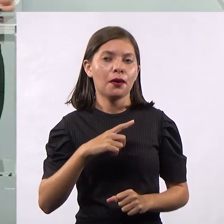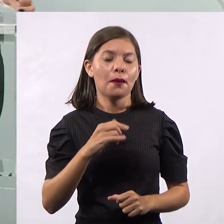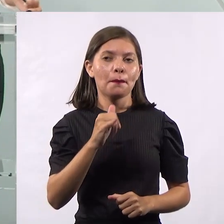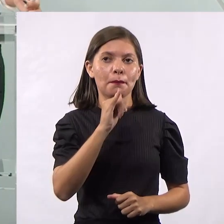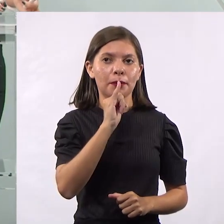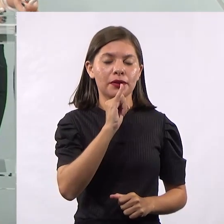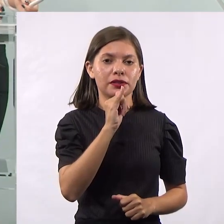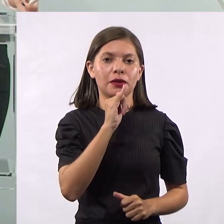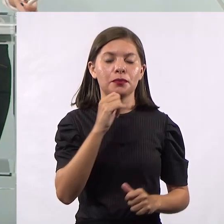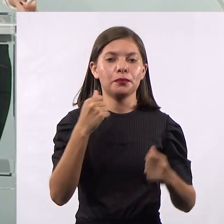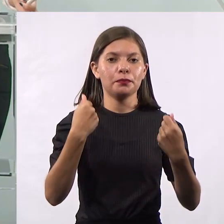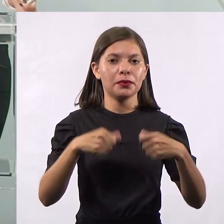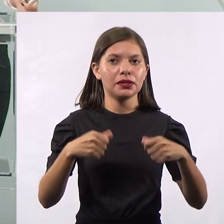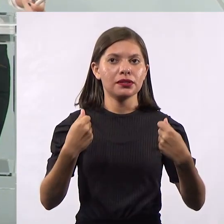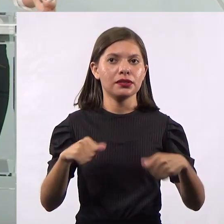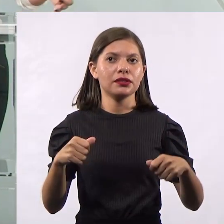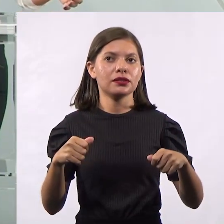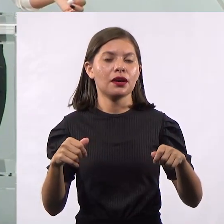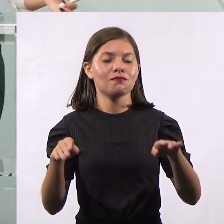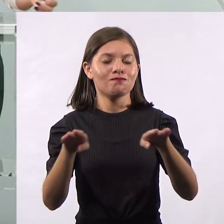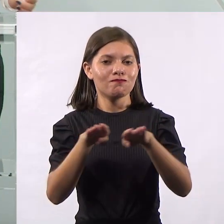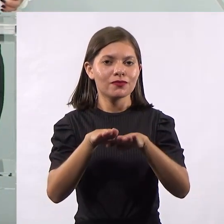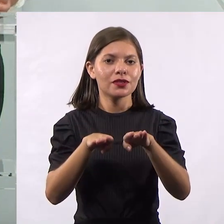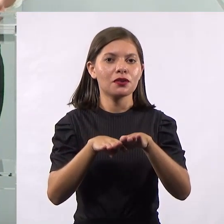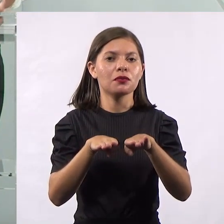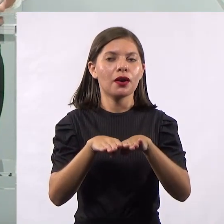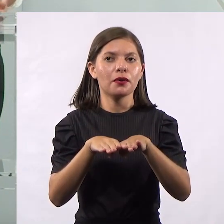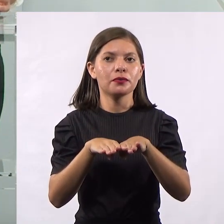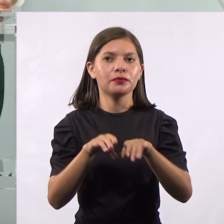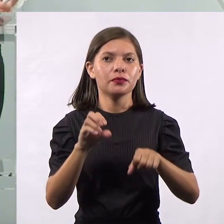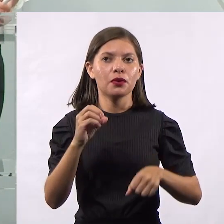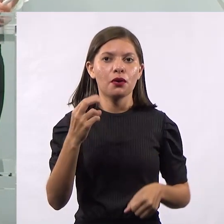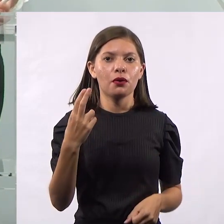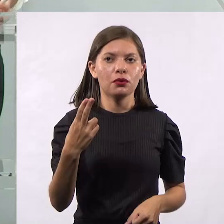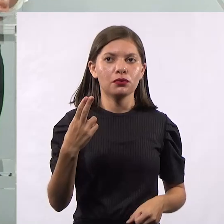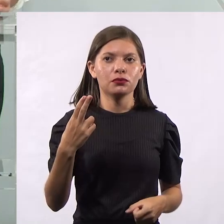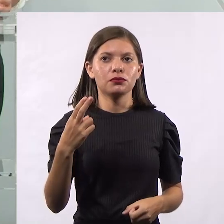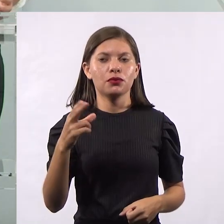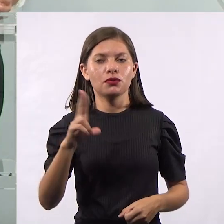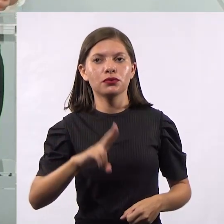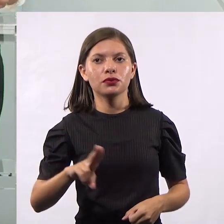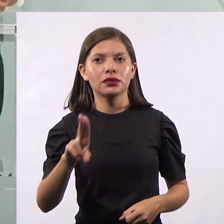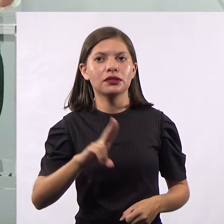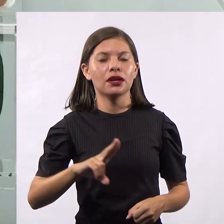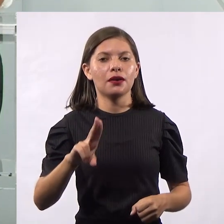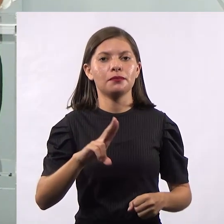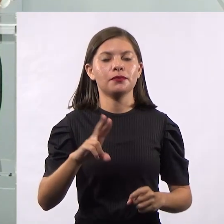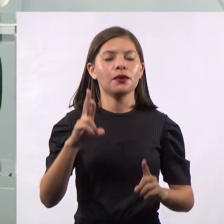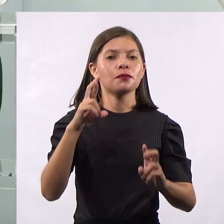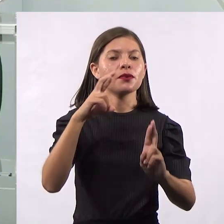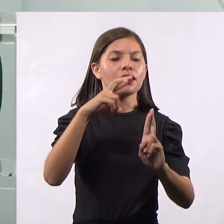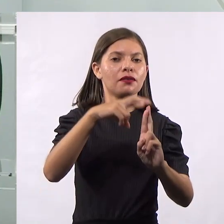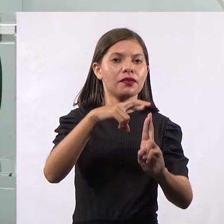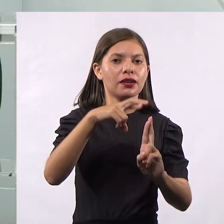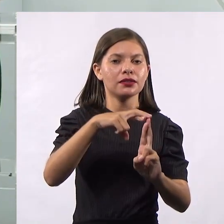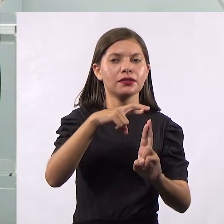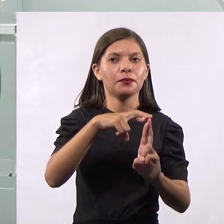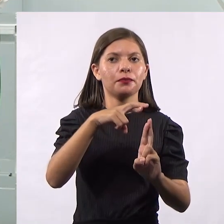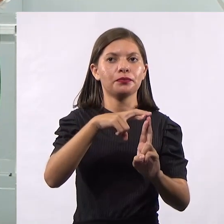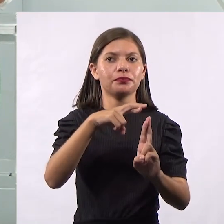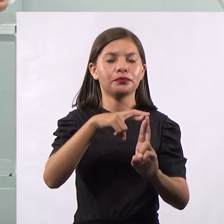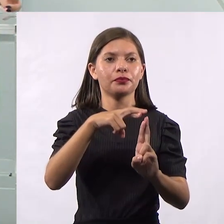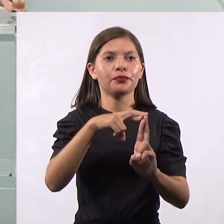modelo se houver, por exemplo, essa necessidade de padronização, ou se pode usar essa marca ou modelo como